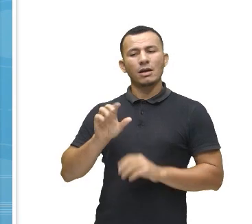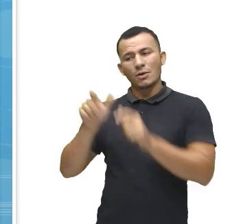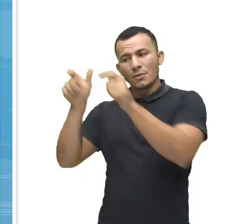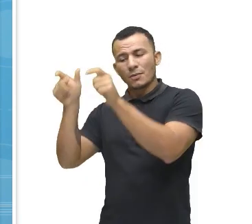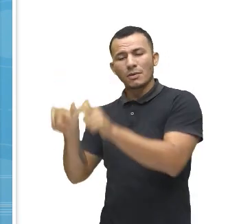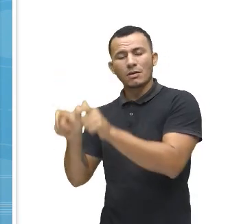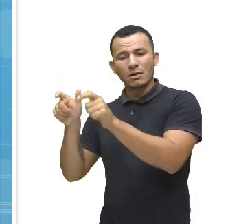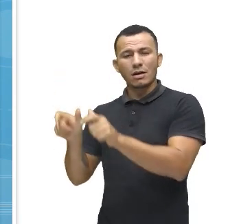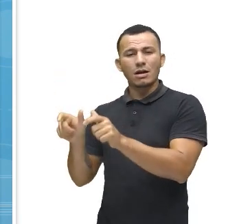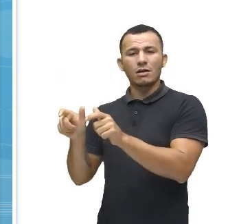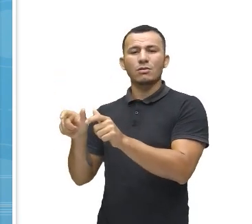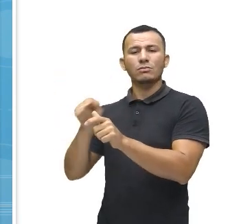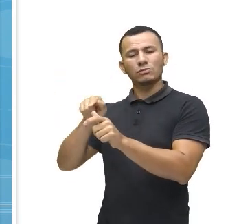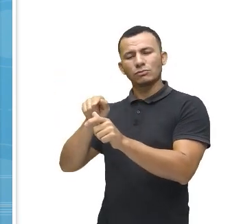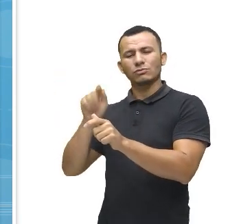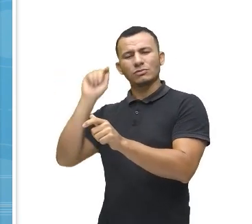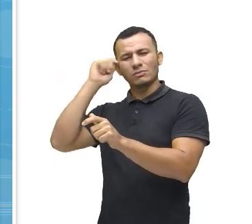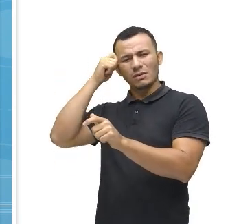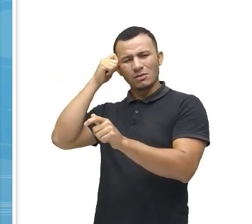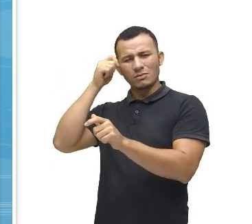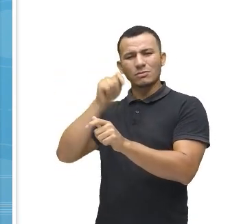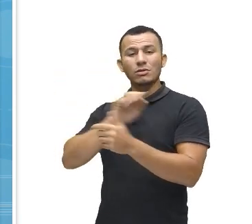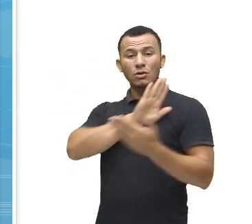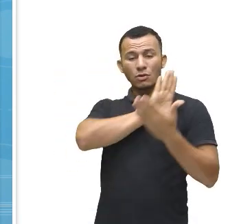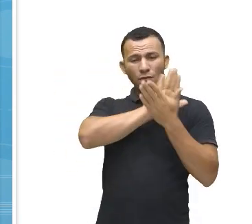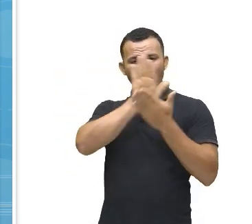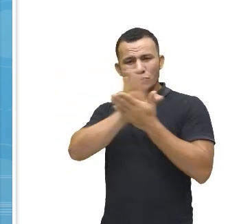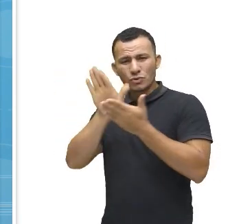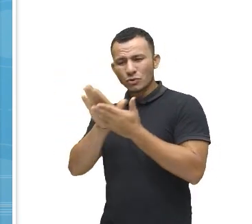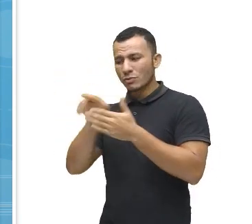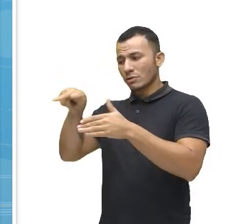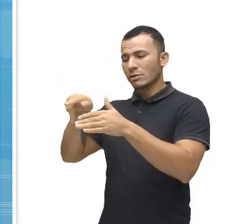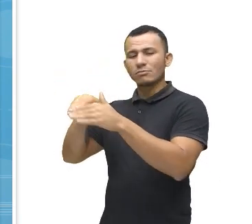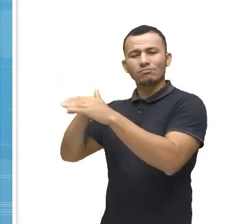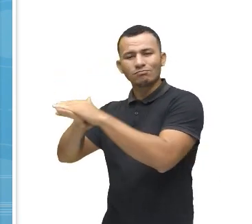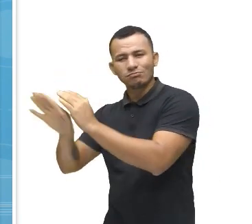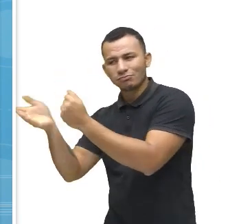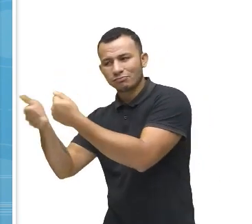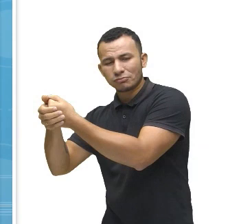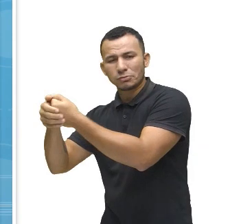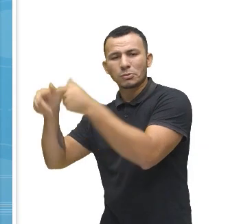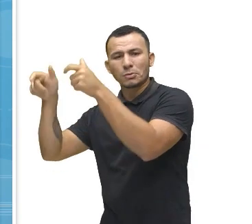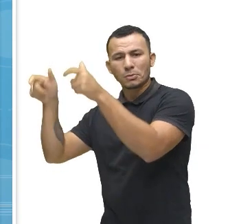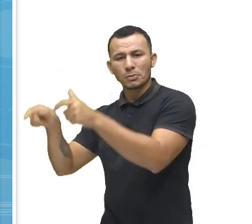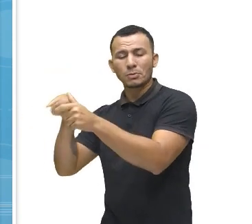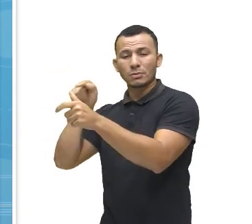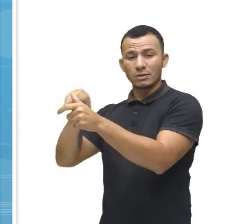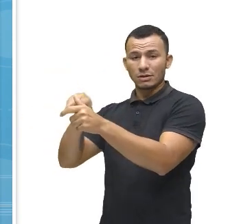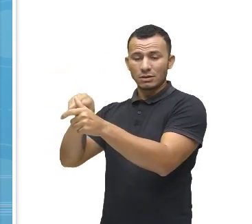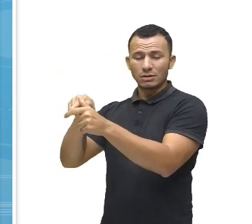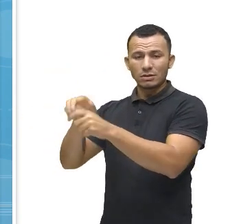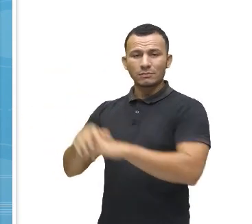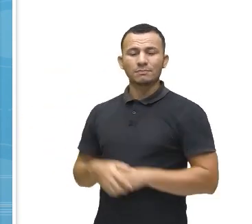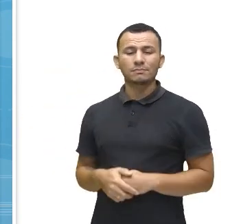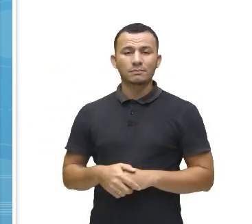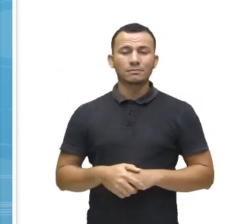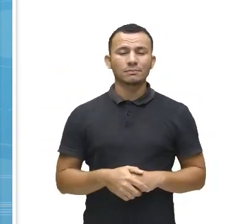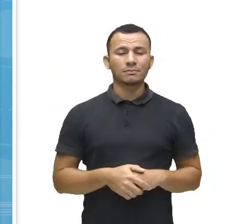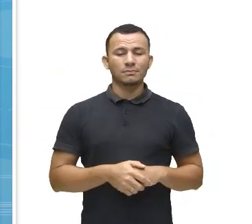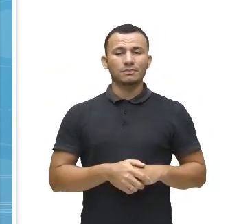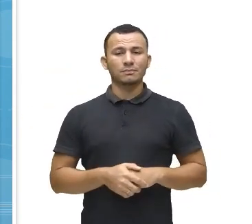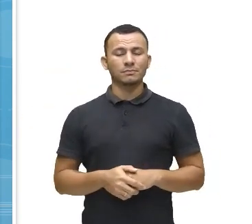refúgio de escravizados fugidos. Ficaram numa prova, daqui a pouco vocês vão voltar ao